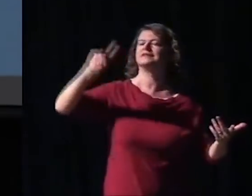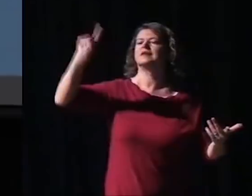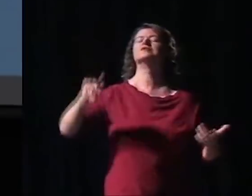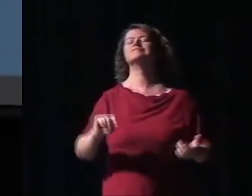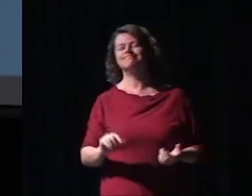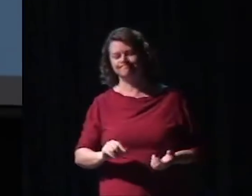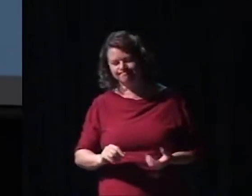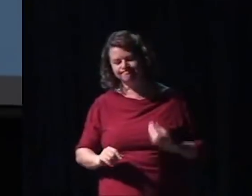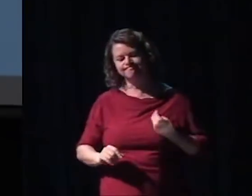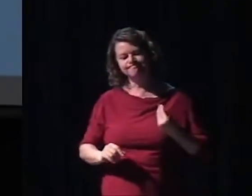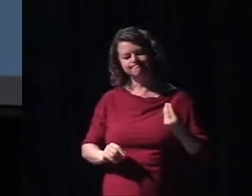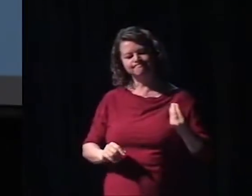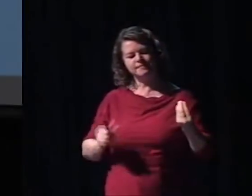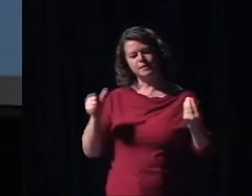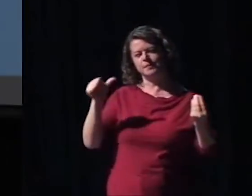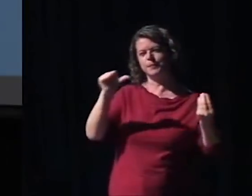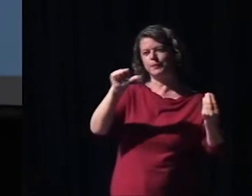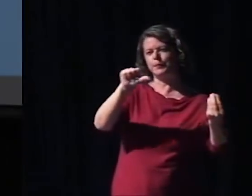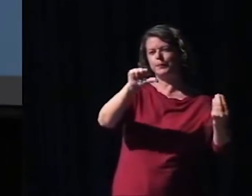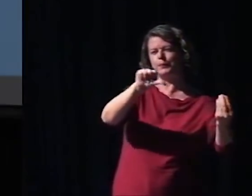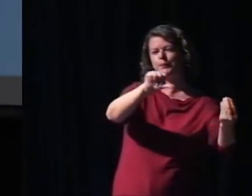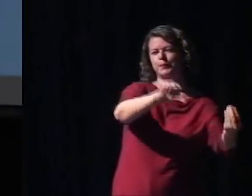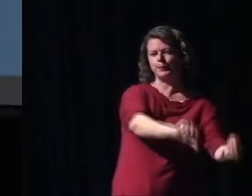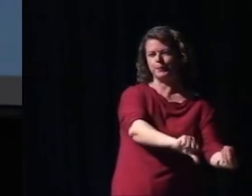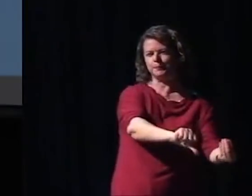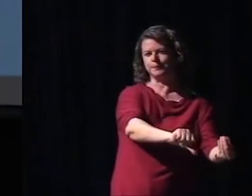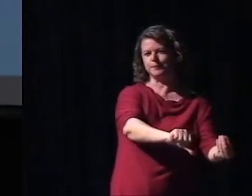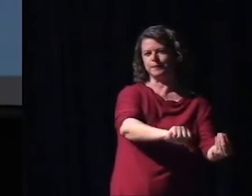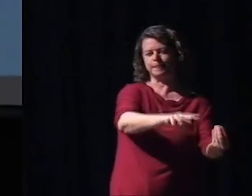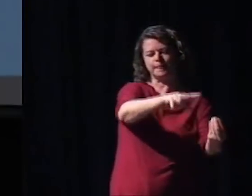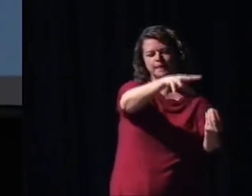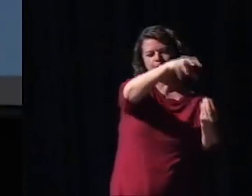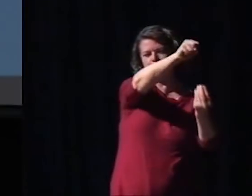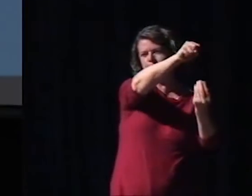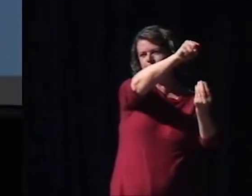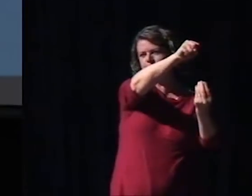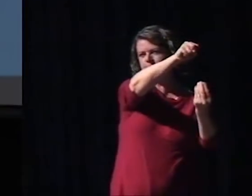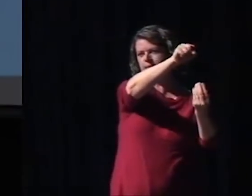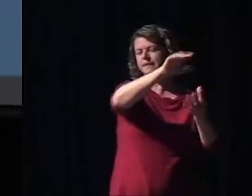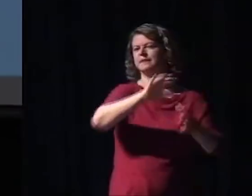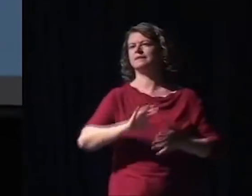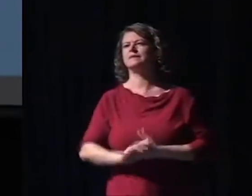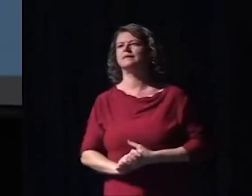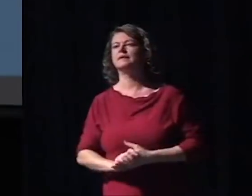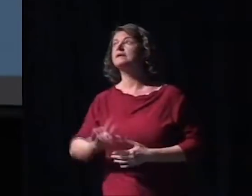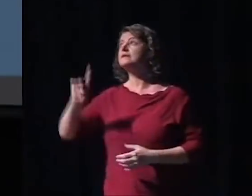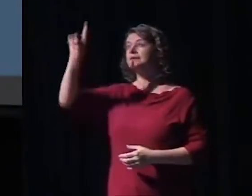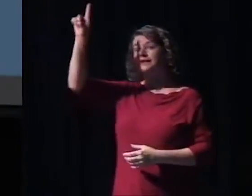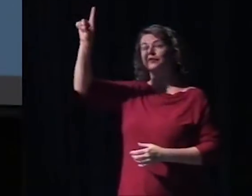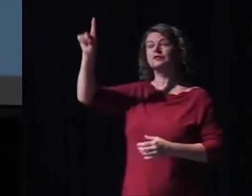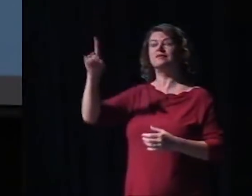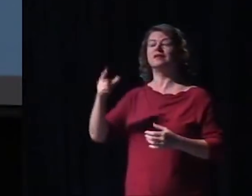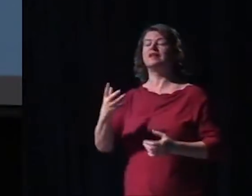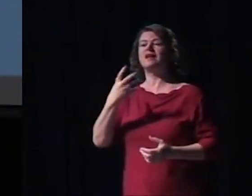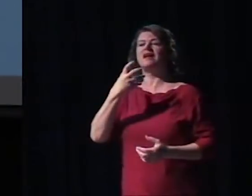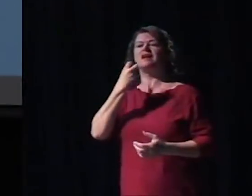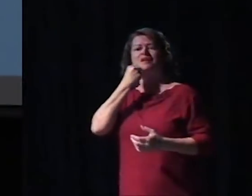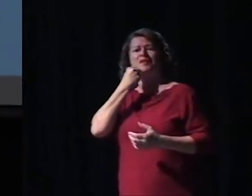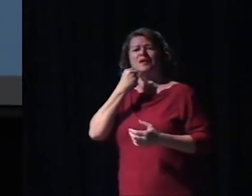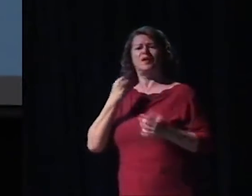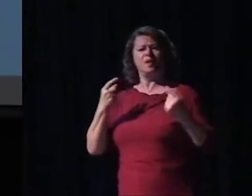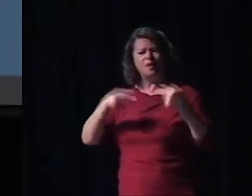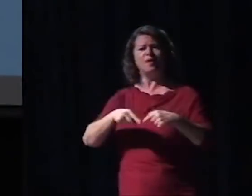Jeremias capítulo 2, Deus está tão decepcionado com o seu povo que ele diz: o meu povo cometeu contra mim dois